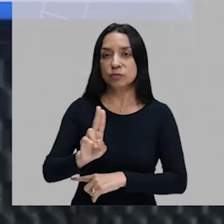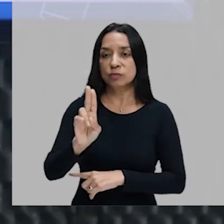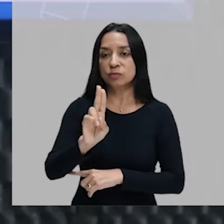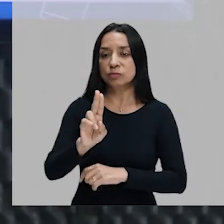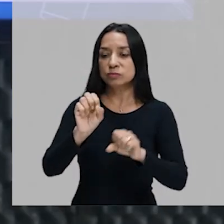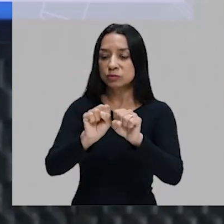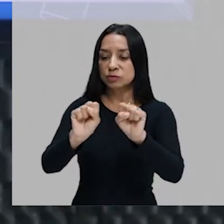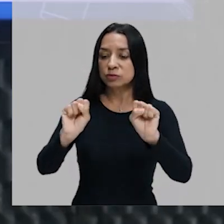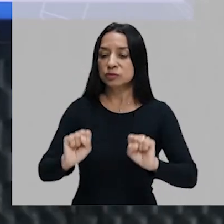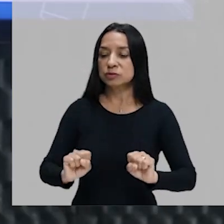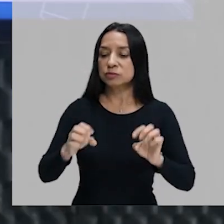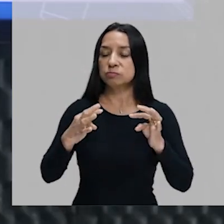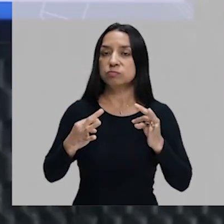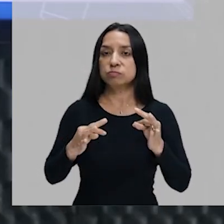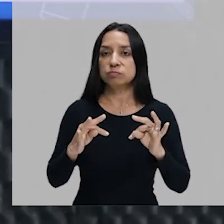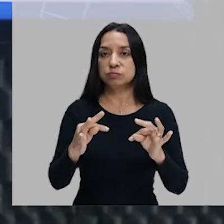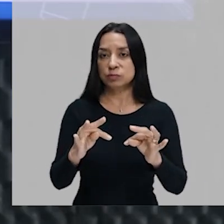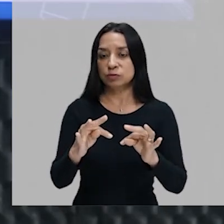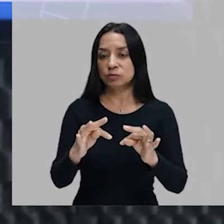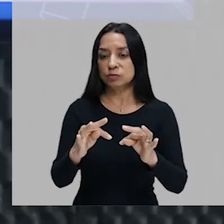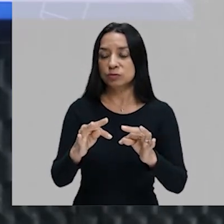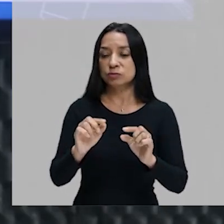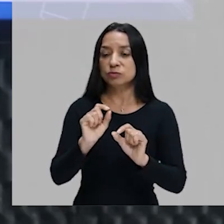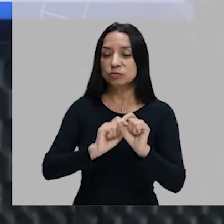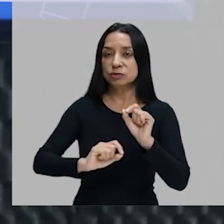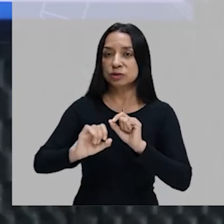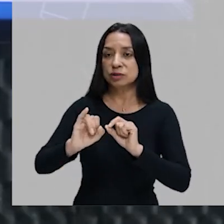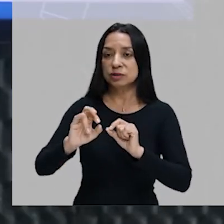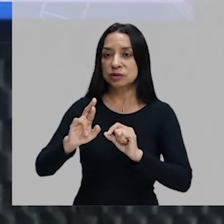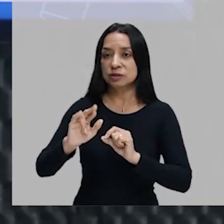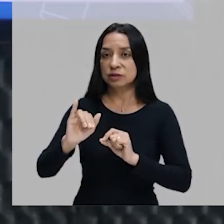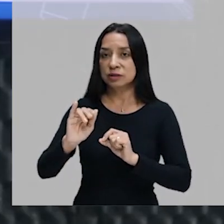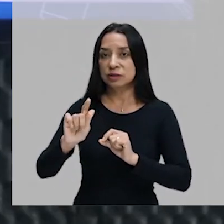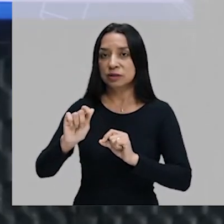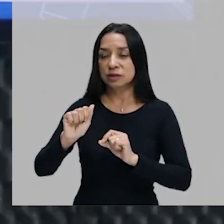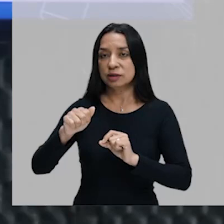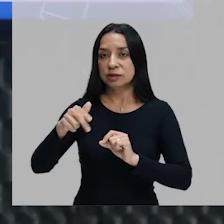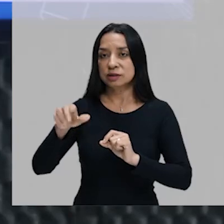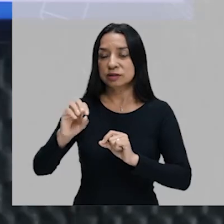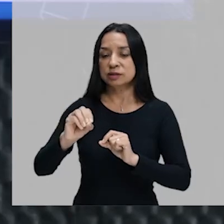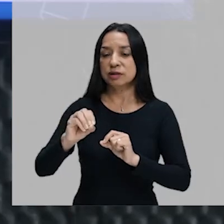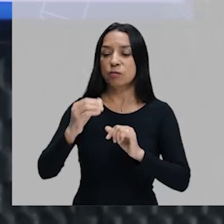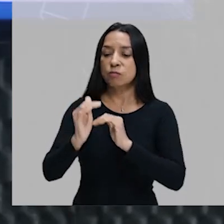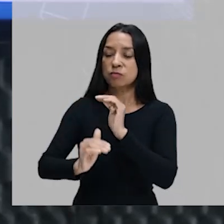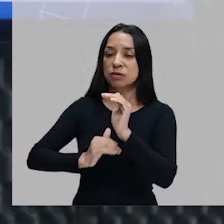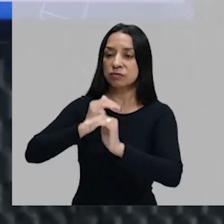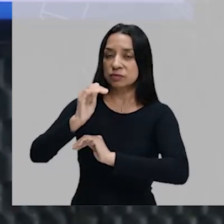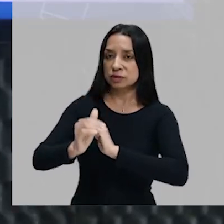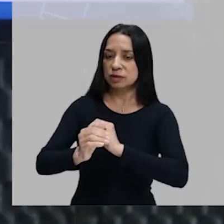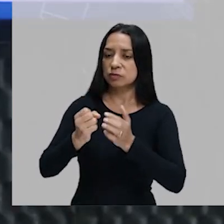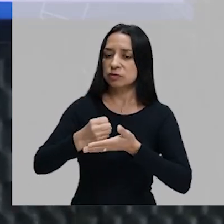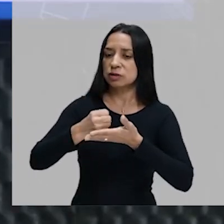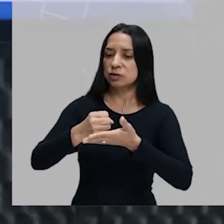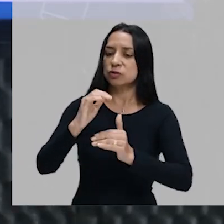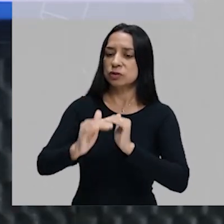de um sistema tecnológico de irrigação avançado que vai contribuir para o desenvolvimento da agricultura.